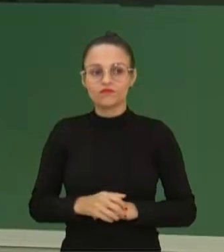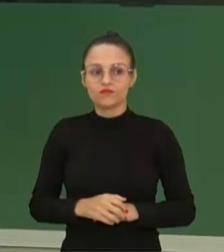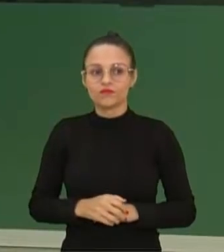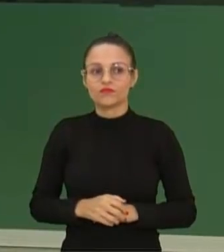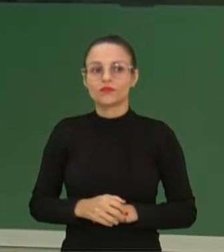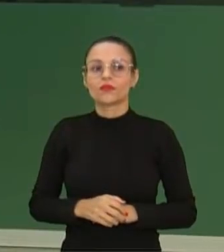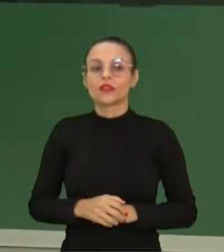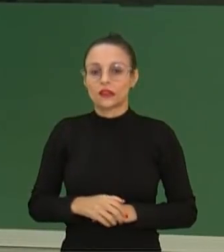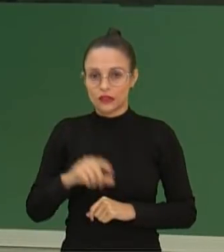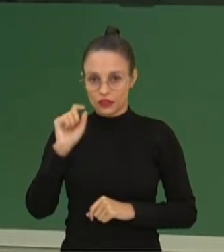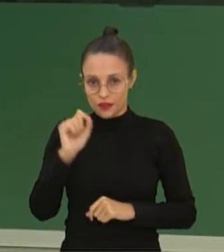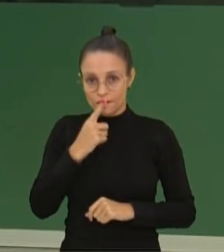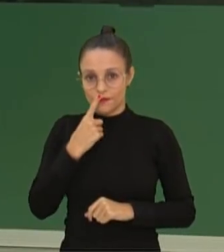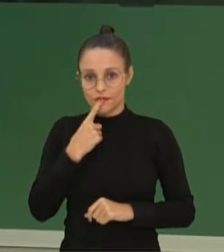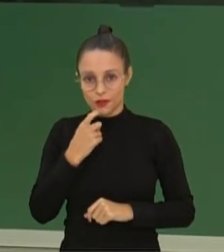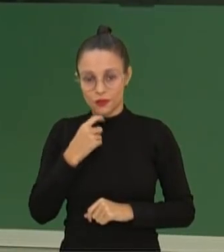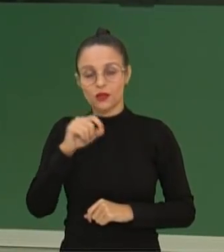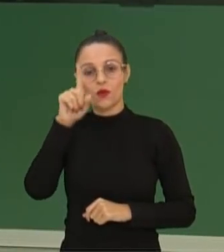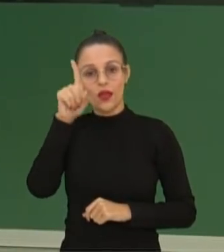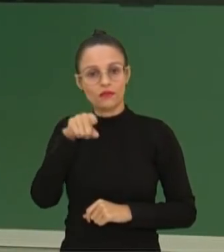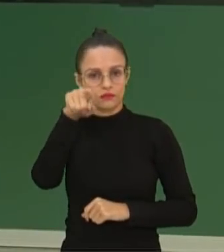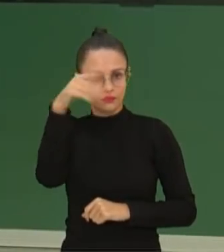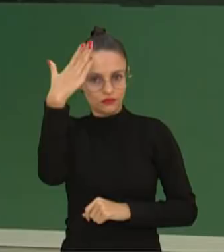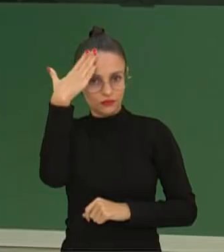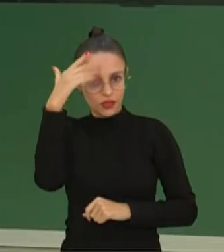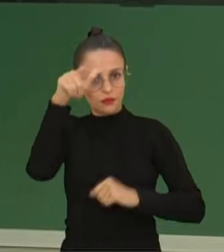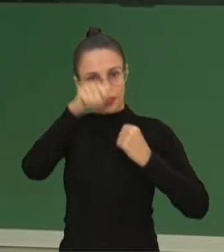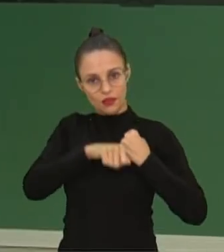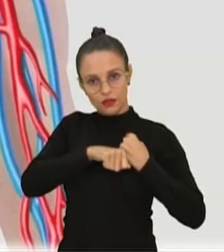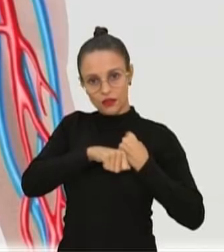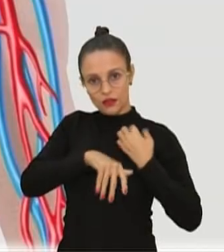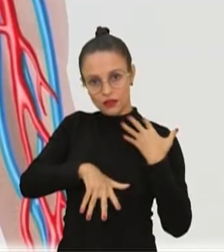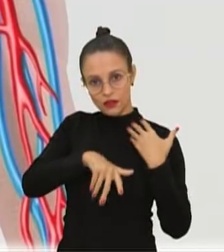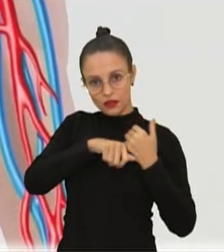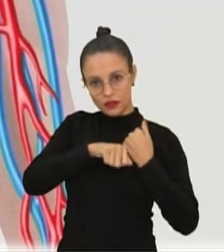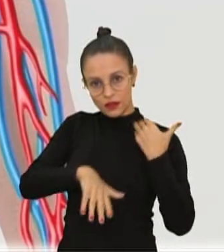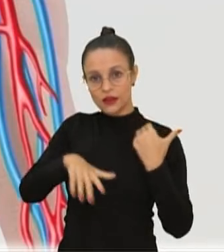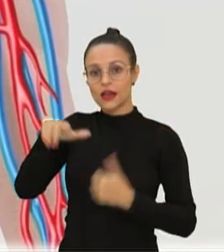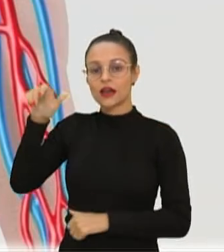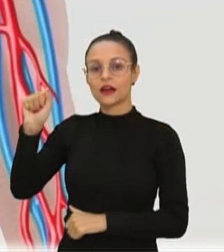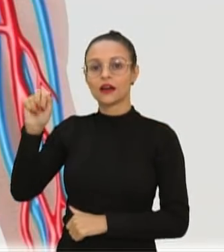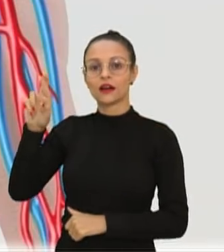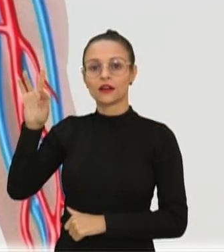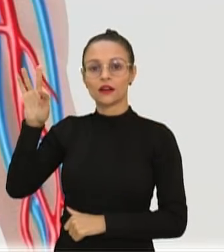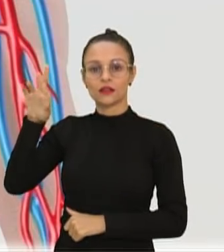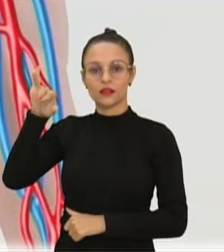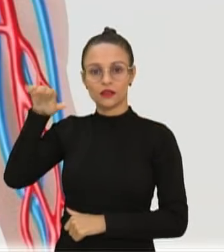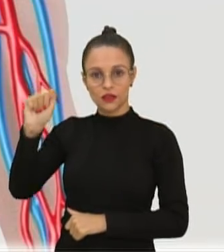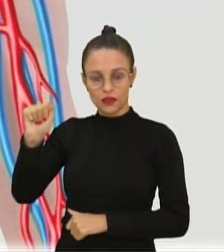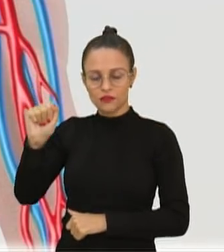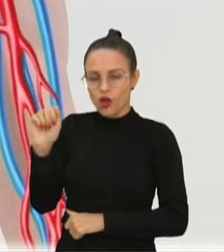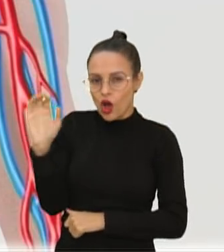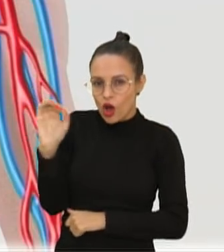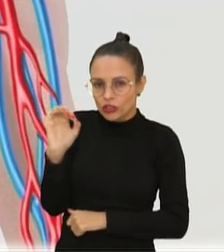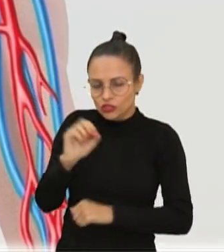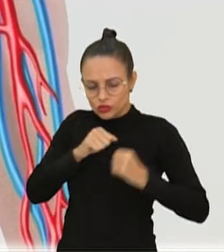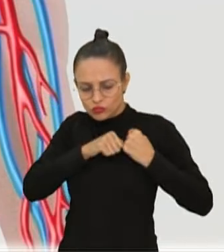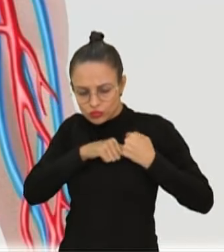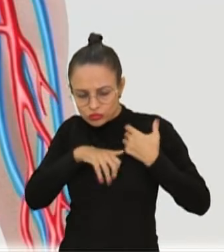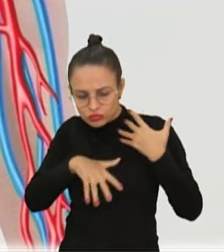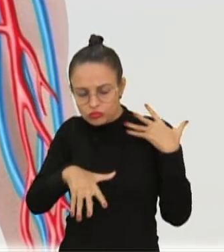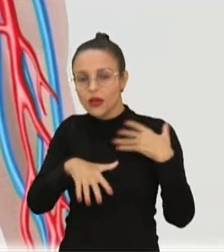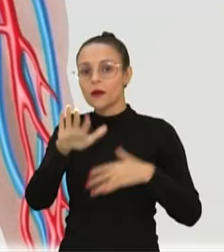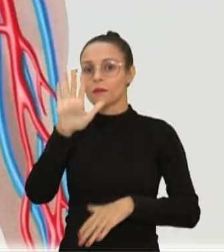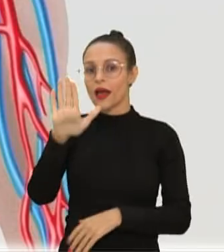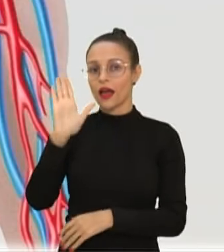vasos sanguíneos em vermelho, você já sabe que são as artérias, é o sangue rico em oxigênio. Já os vasos